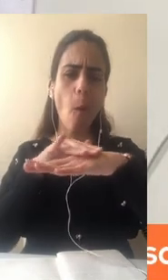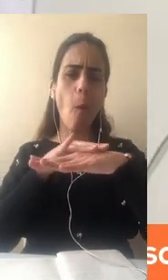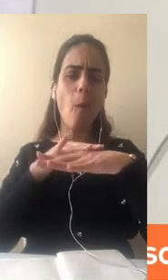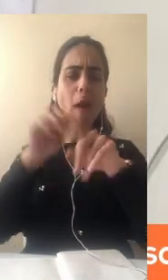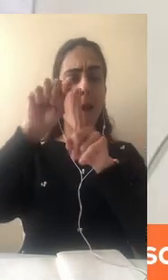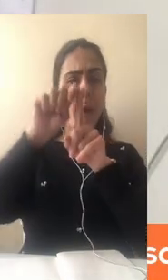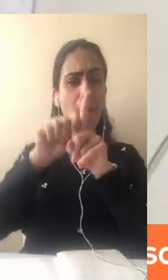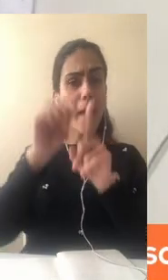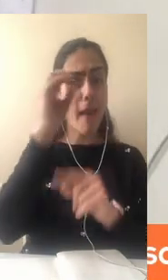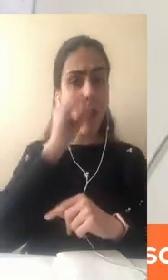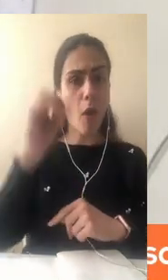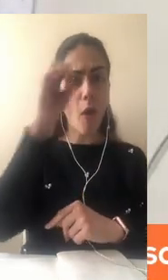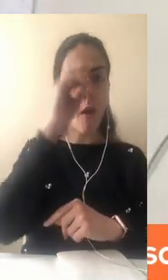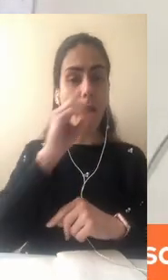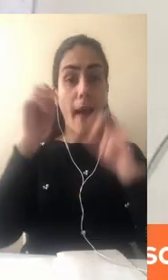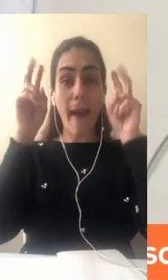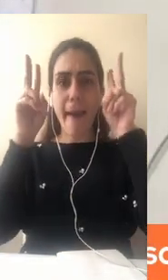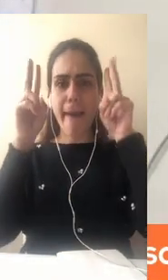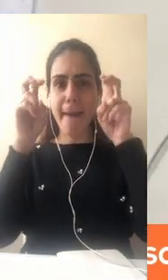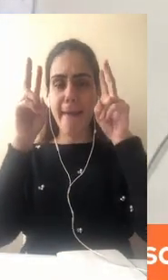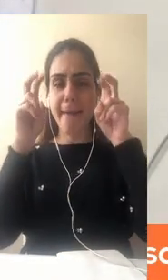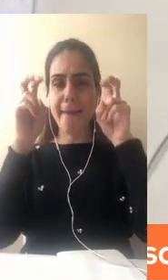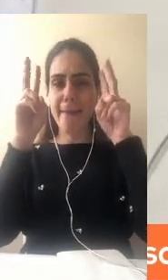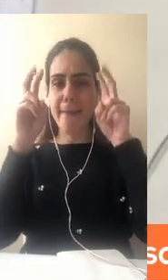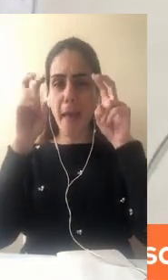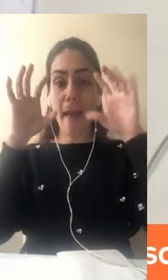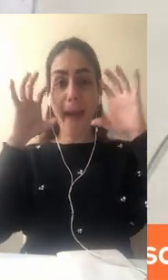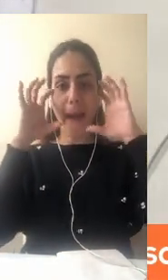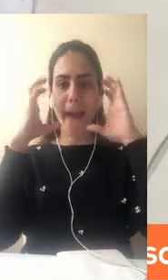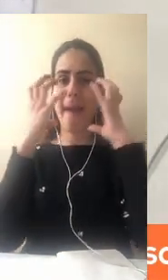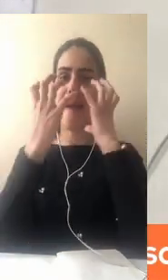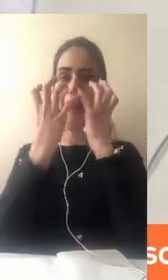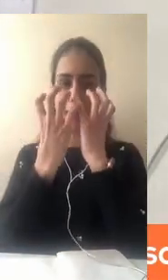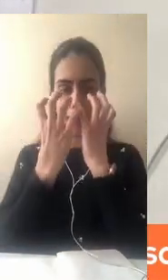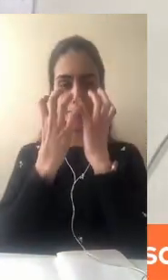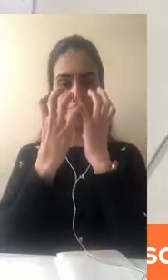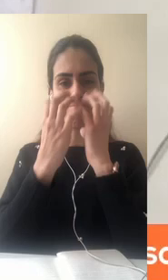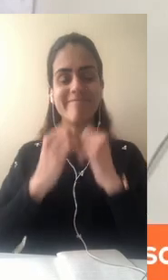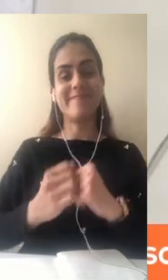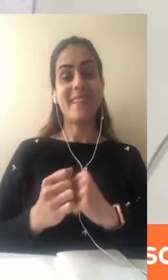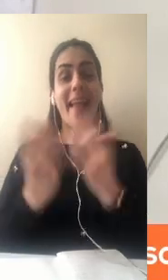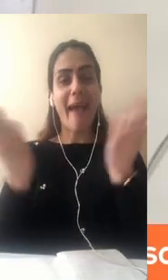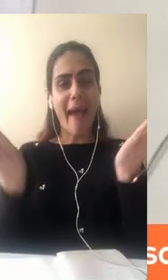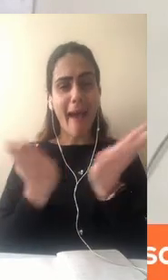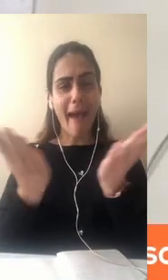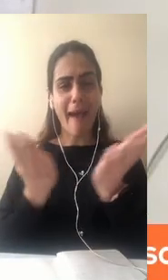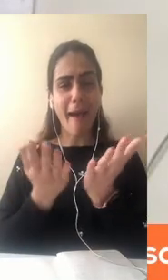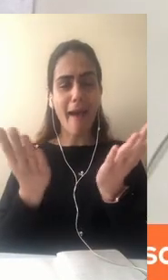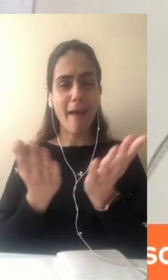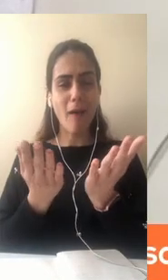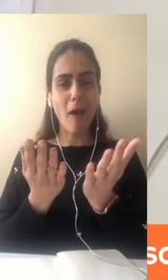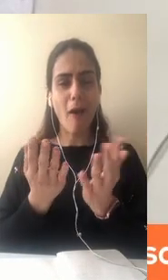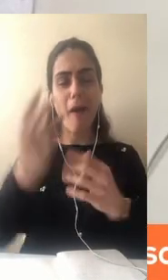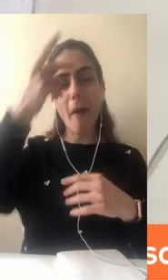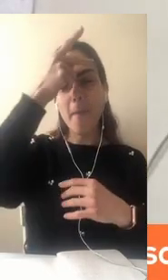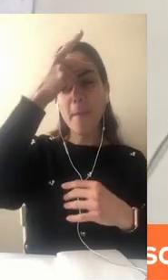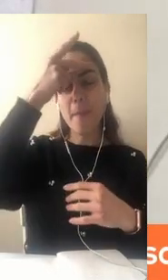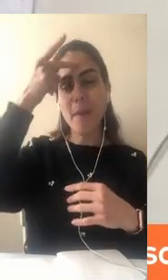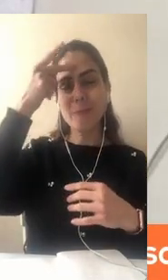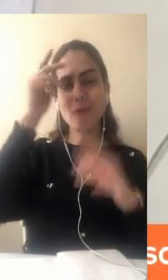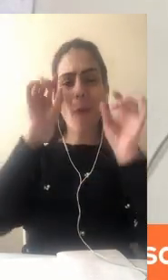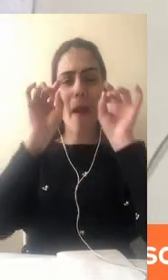de outubro e o tema é Halloween. Nós temos uma especialista, amiga